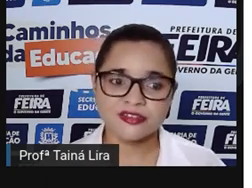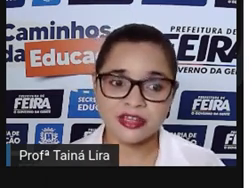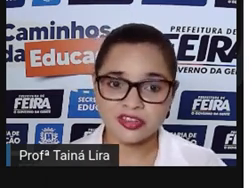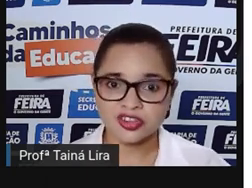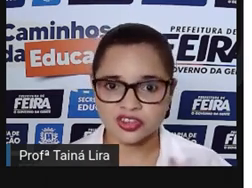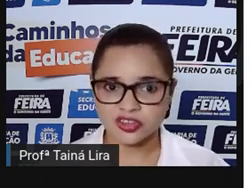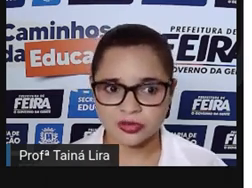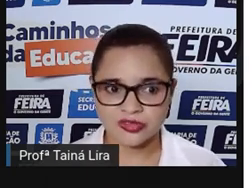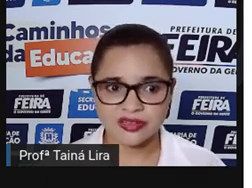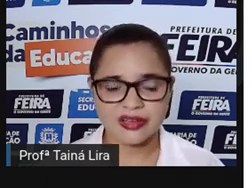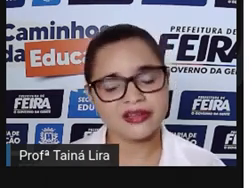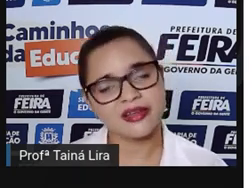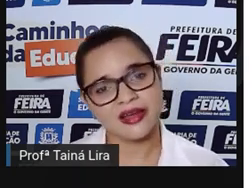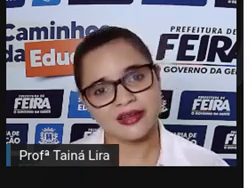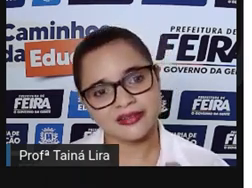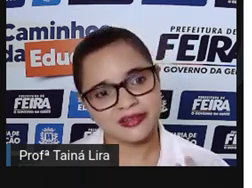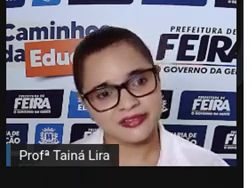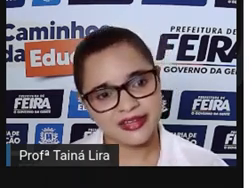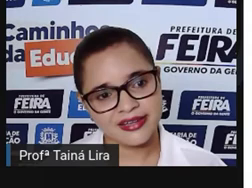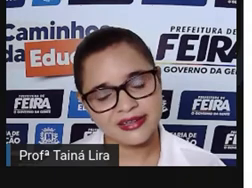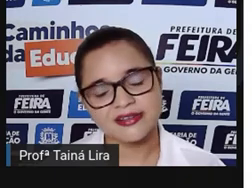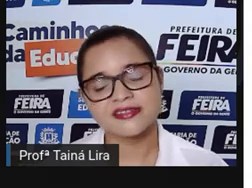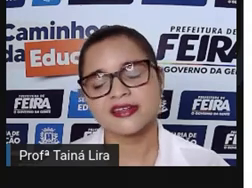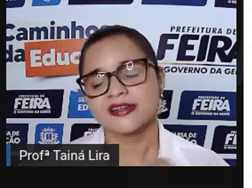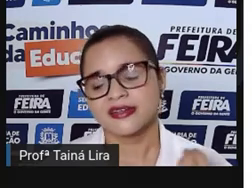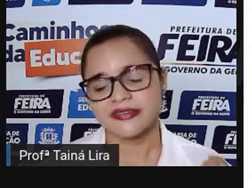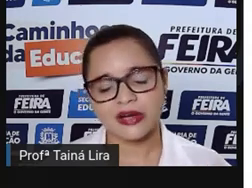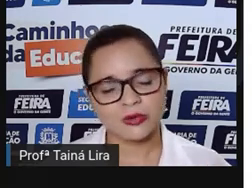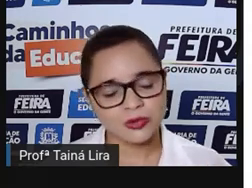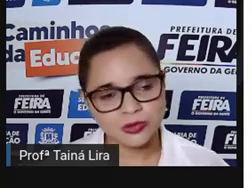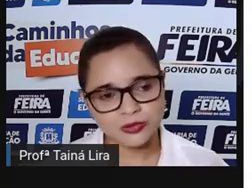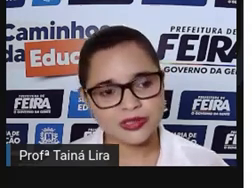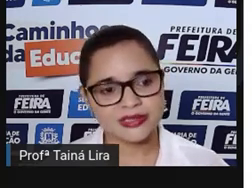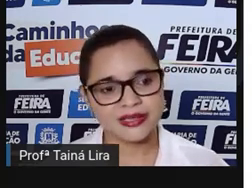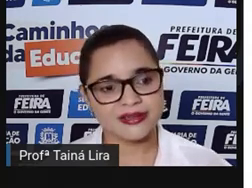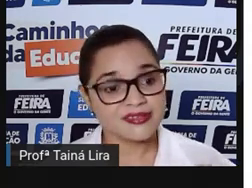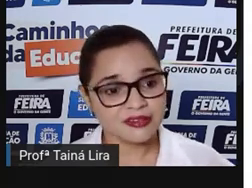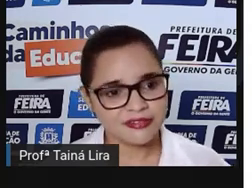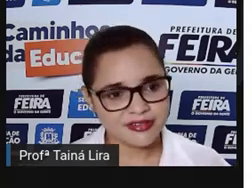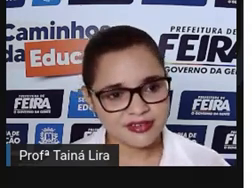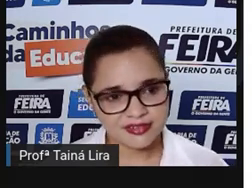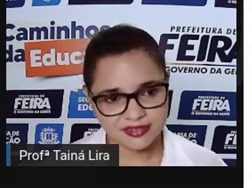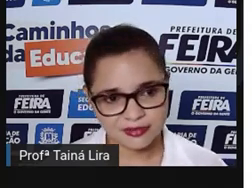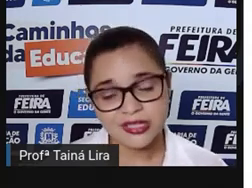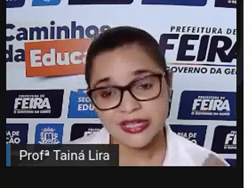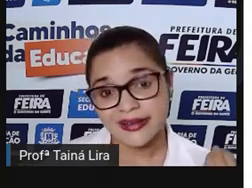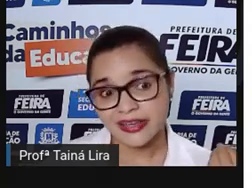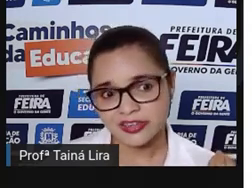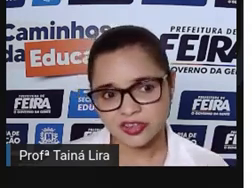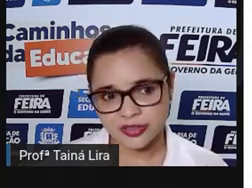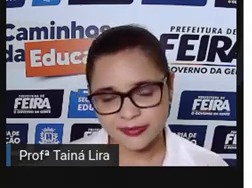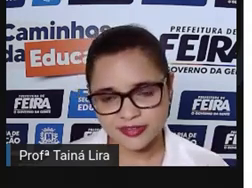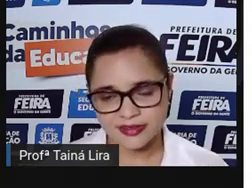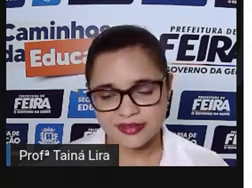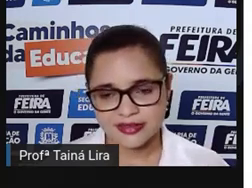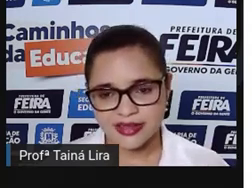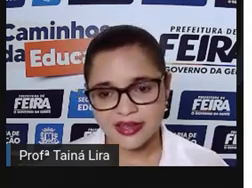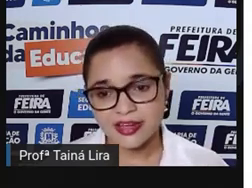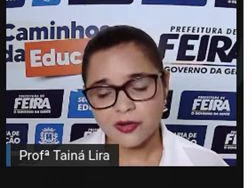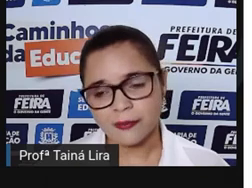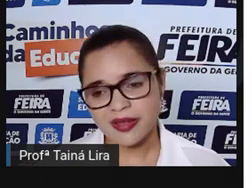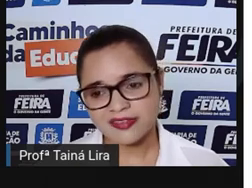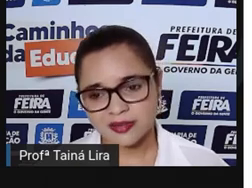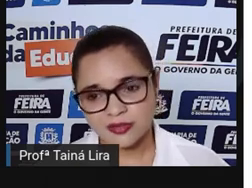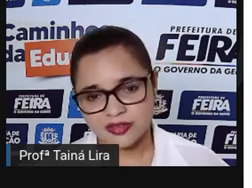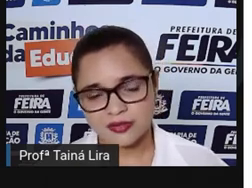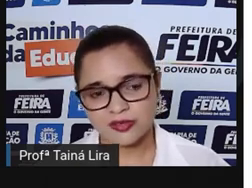fazer os registros, né, deles, da cultura, né, da civilização egípcia, tá? E